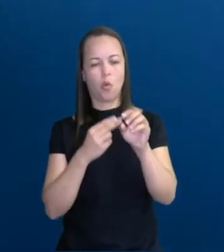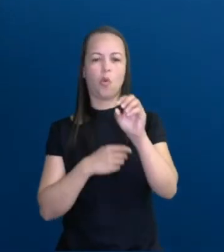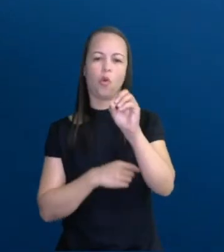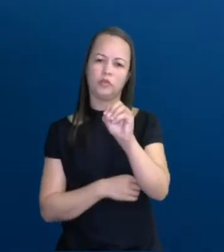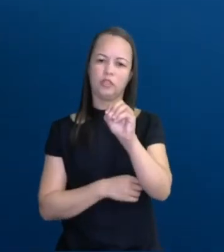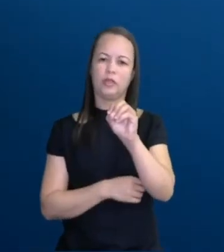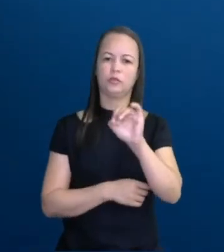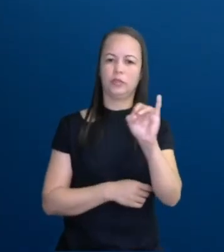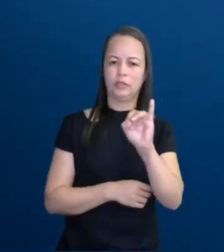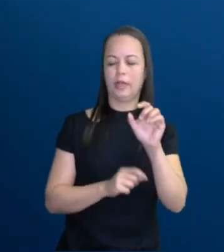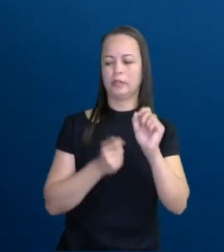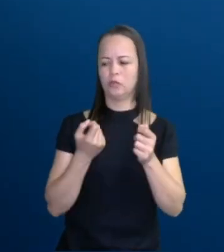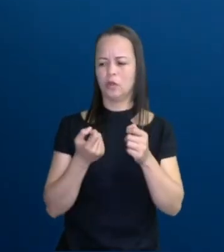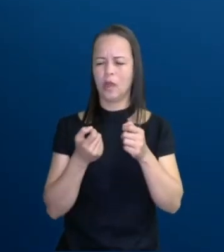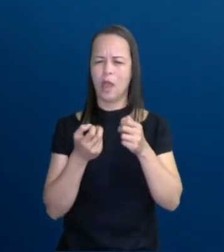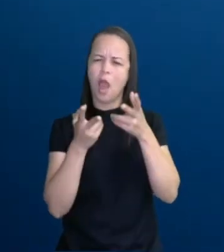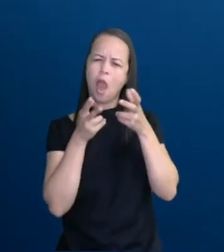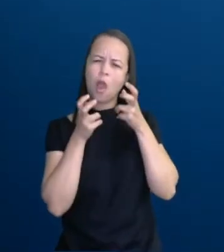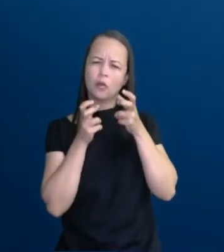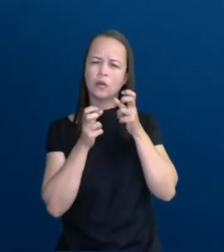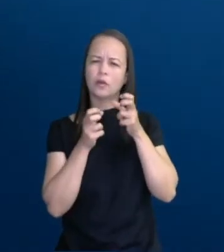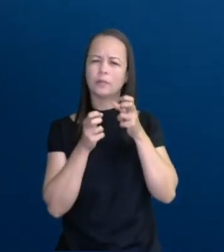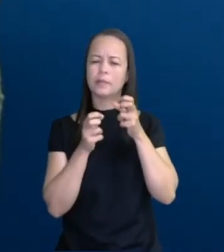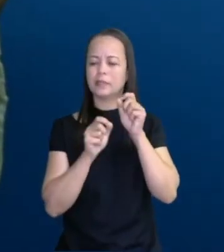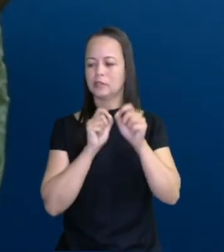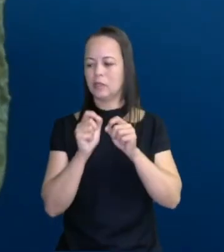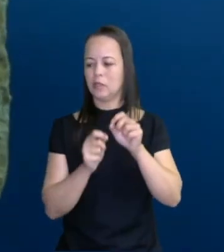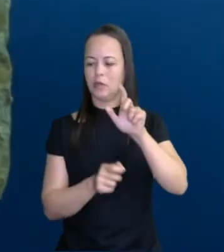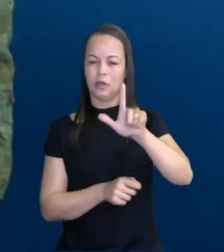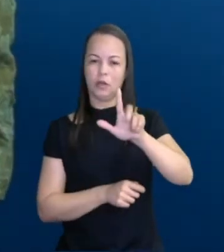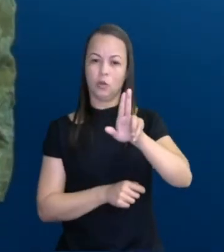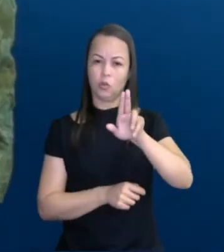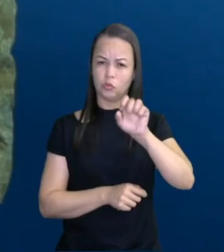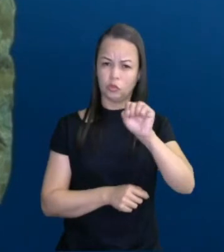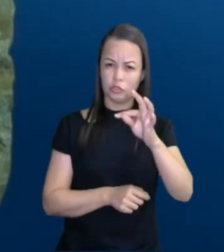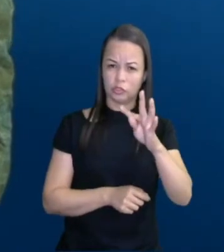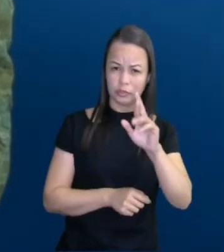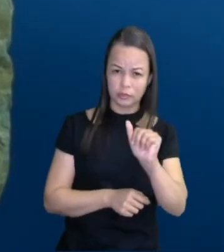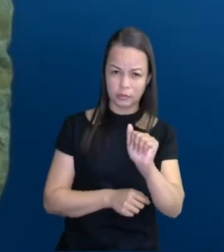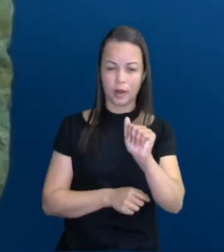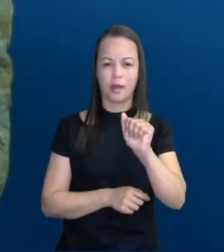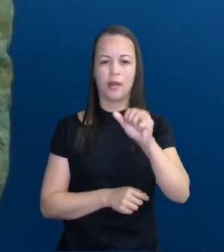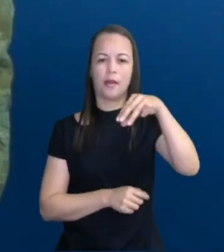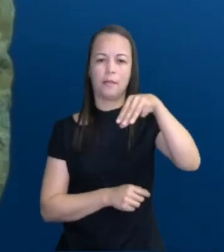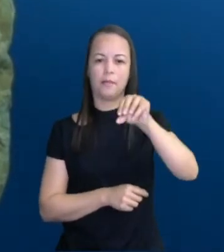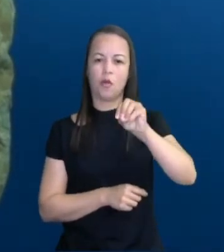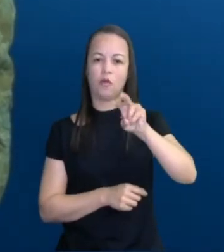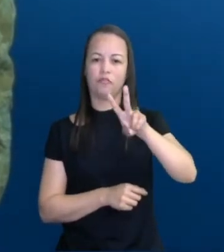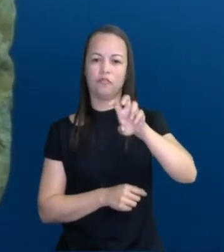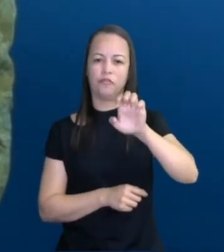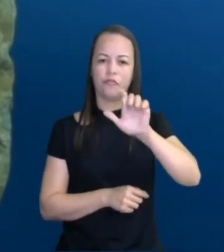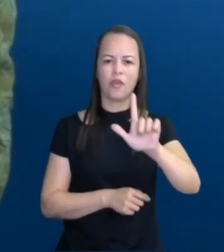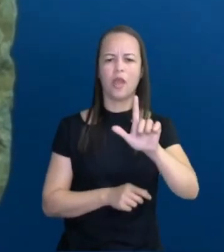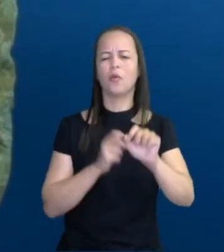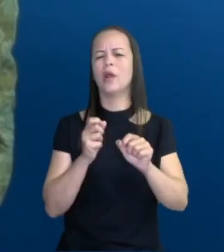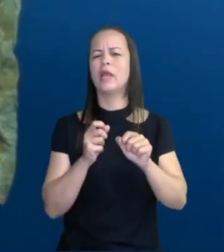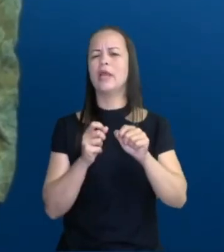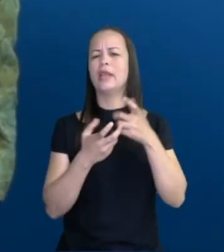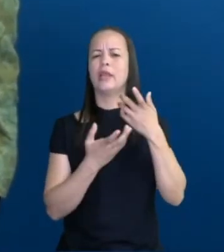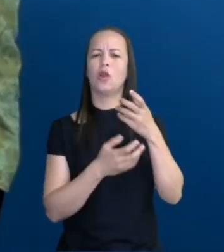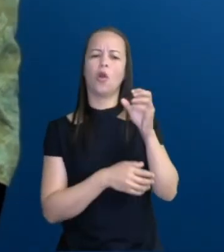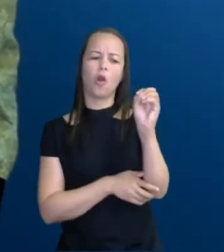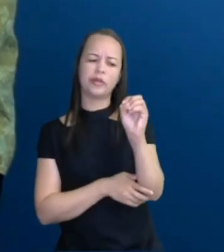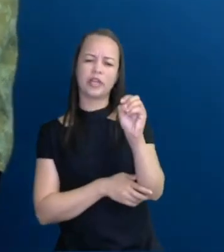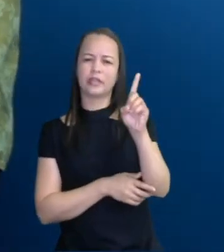usei lustramóvel. Esse termo aqui, lustramóvel, ele é o quê? Ele é um objeto direto ou é um objeto